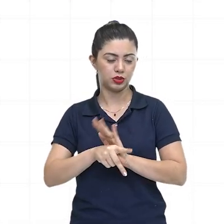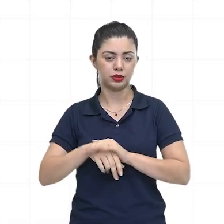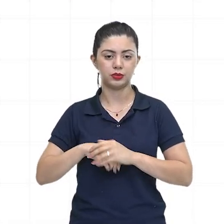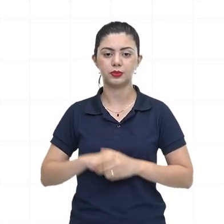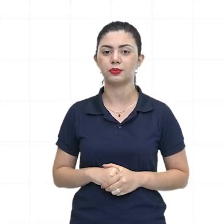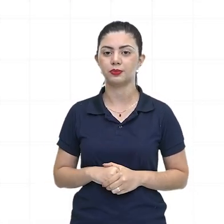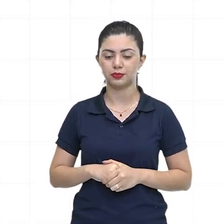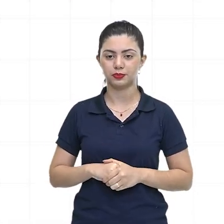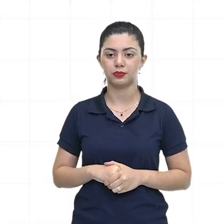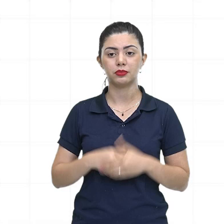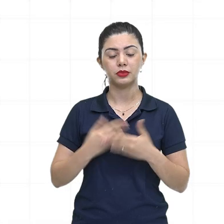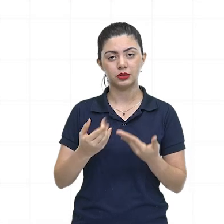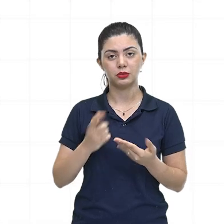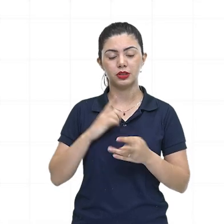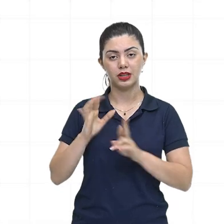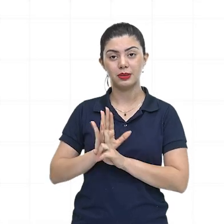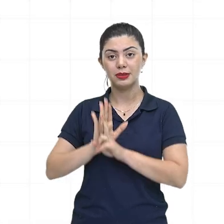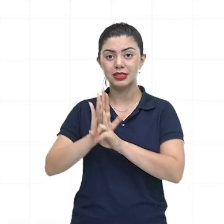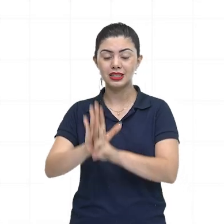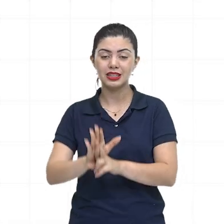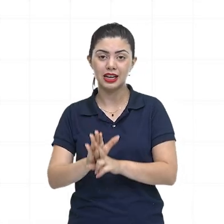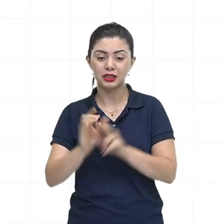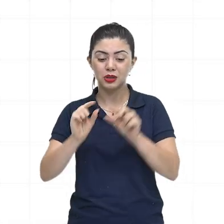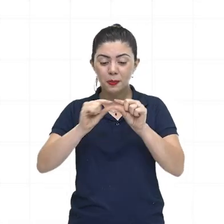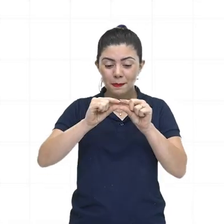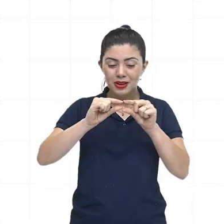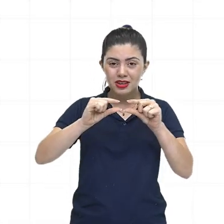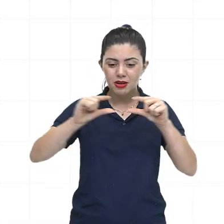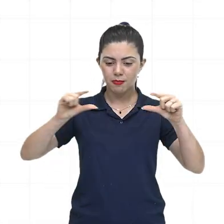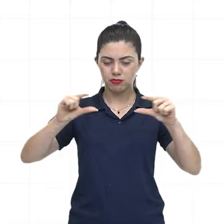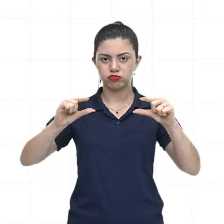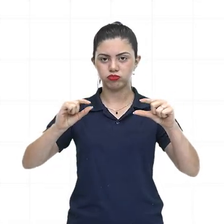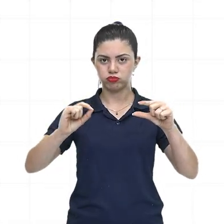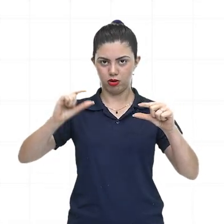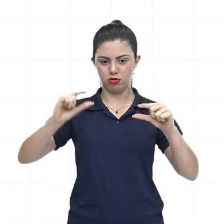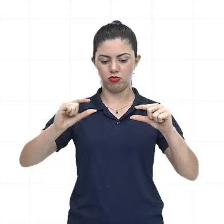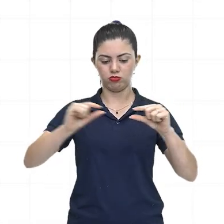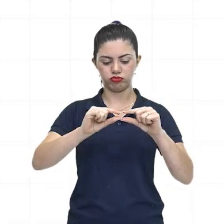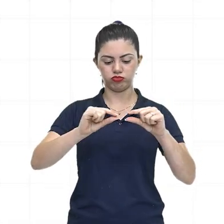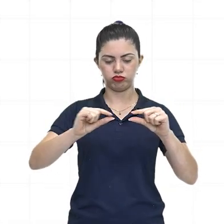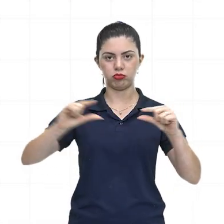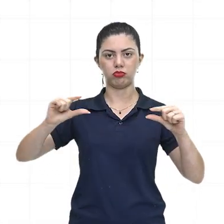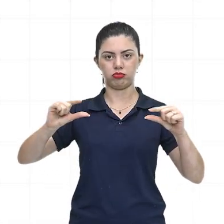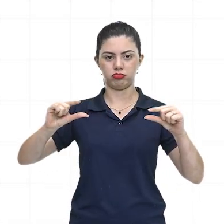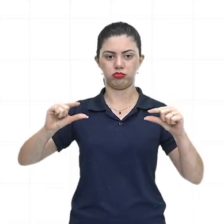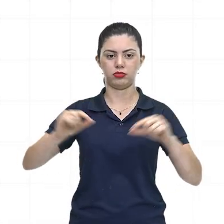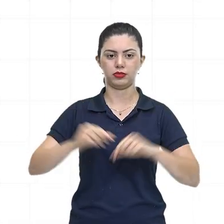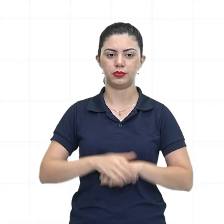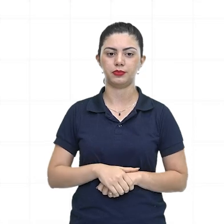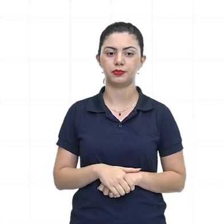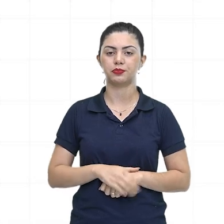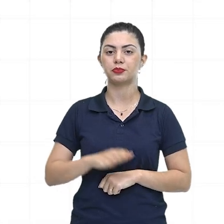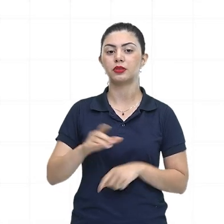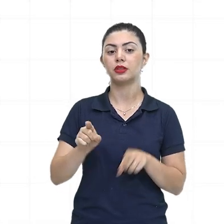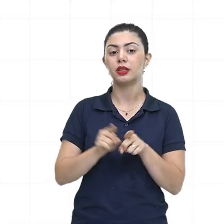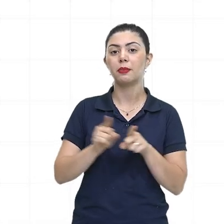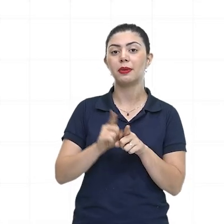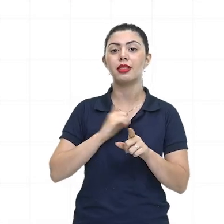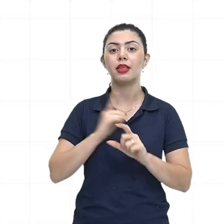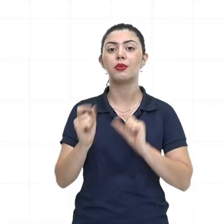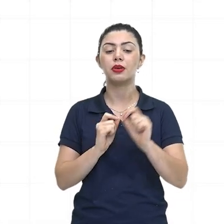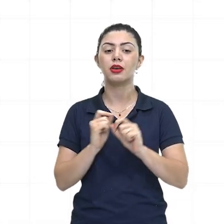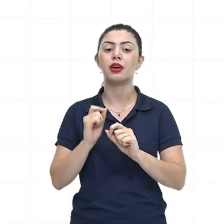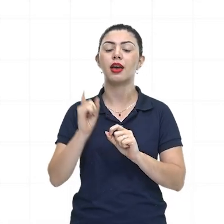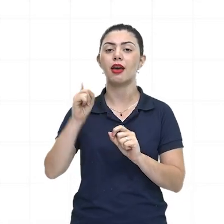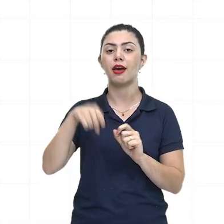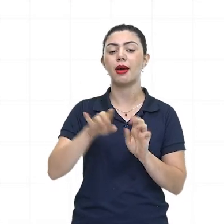São representadas geralmente por linhas grossas, certo? As portas